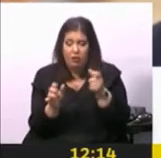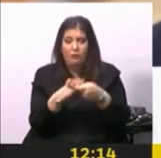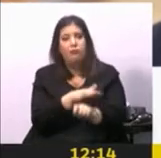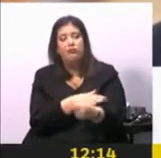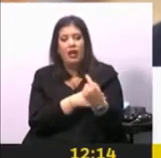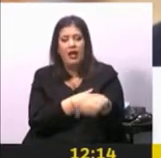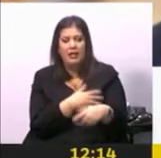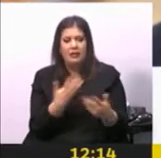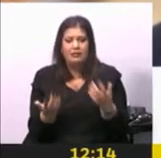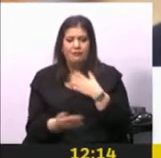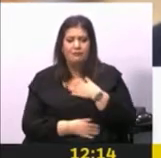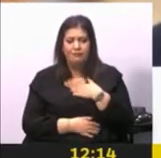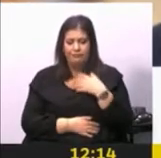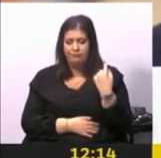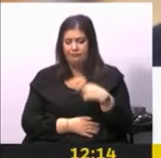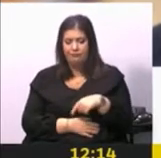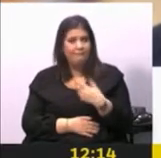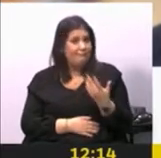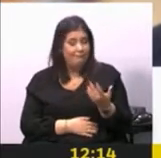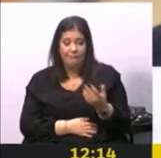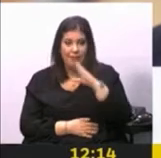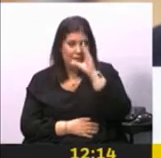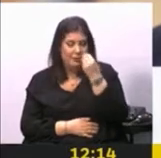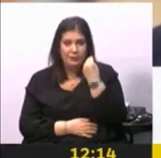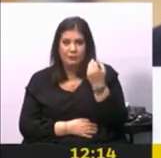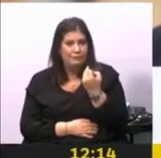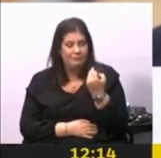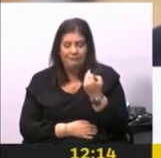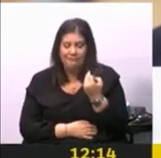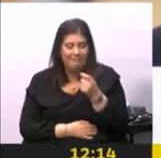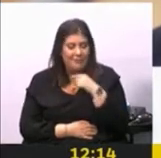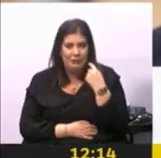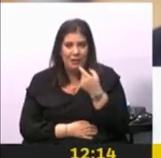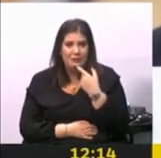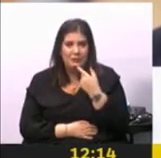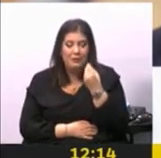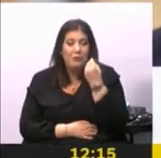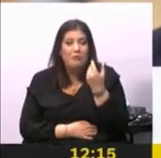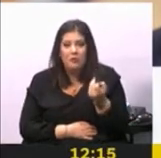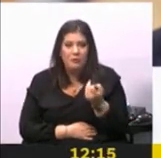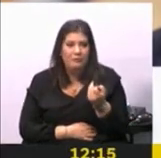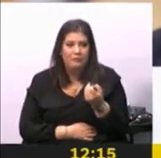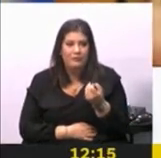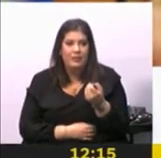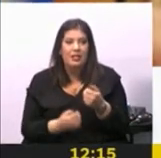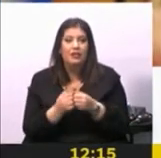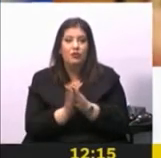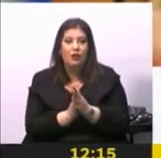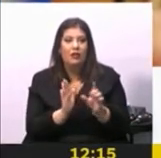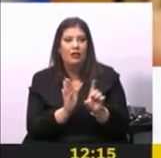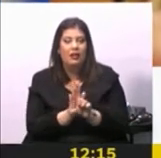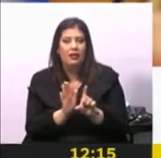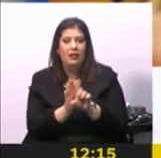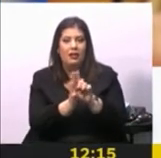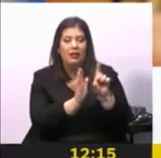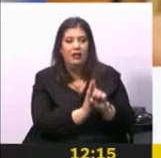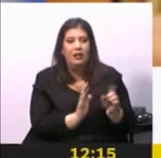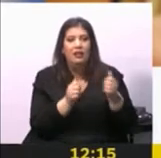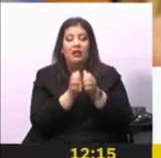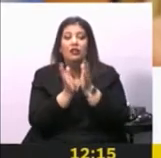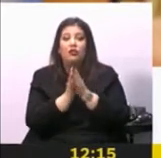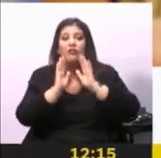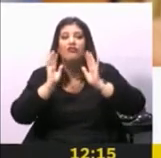isso para nós é absolutamente impensável, tendo em conta toda a legislação que existe já de